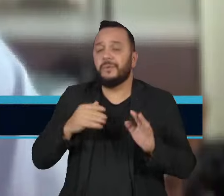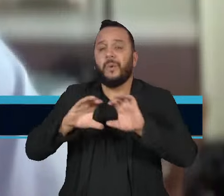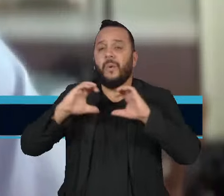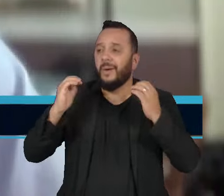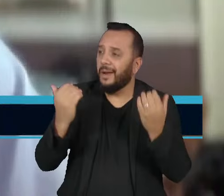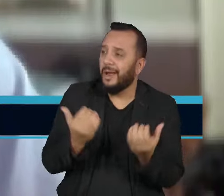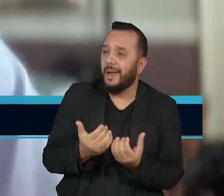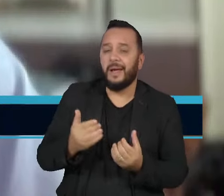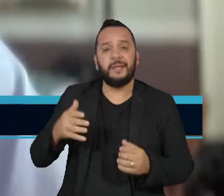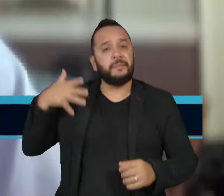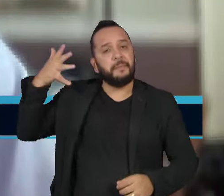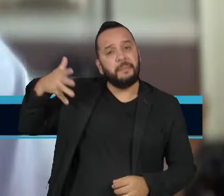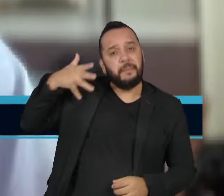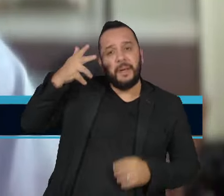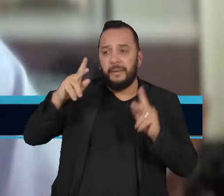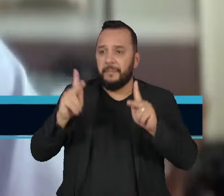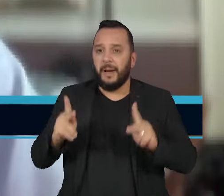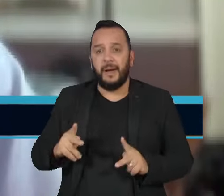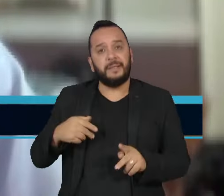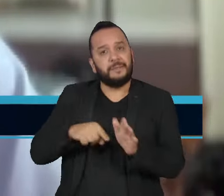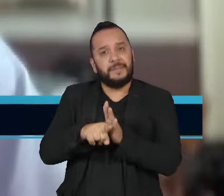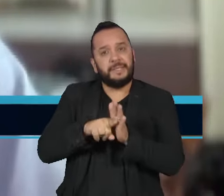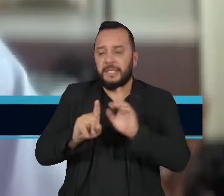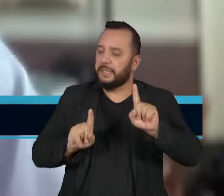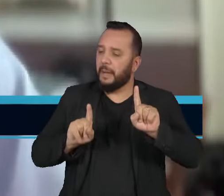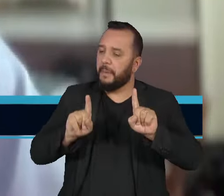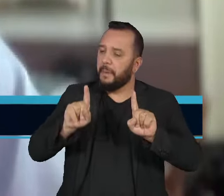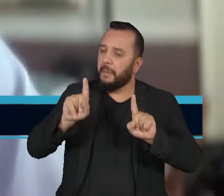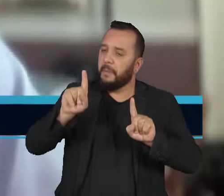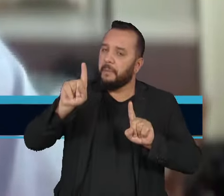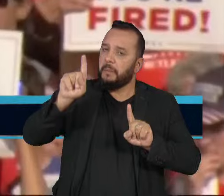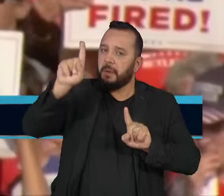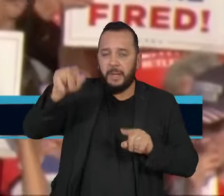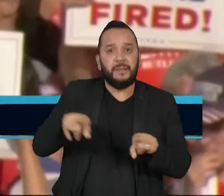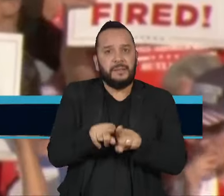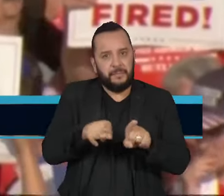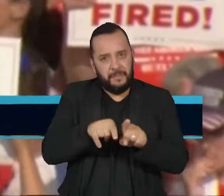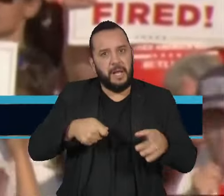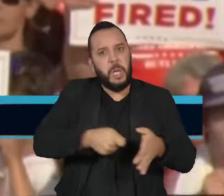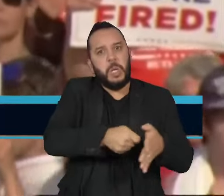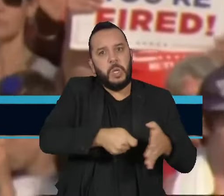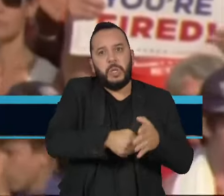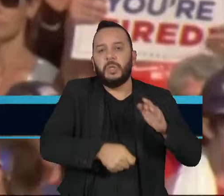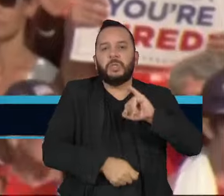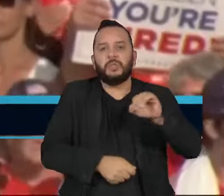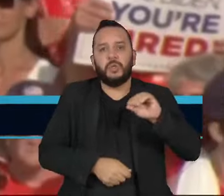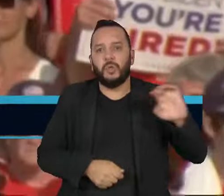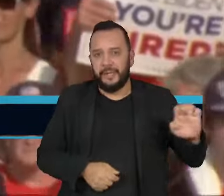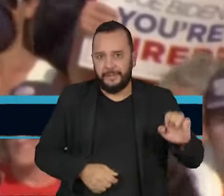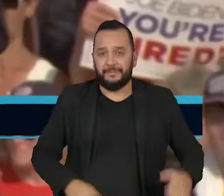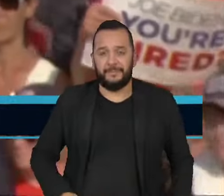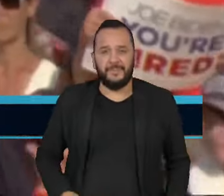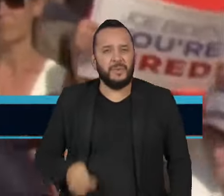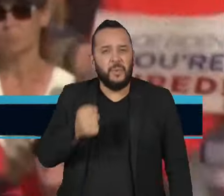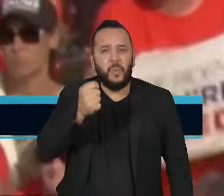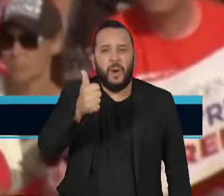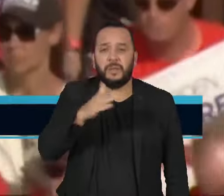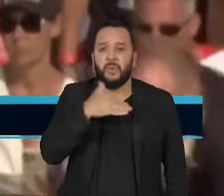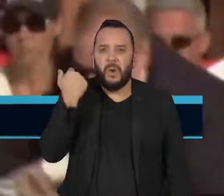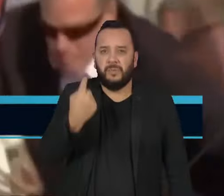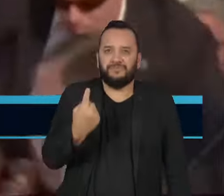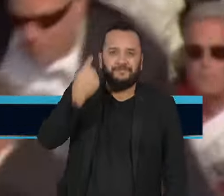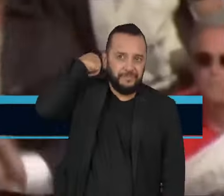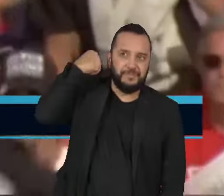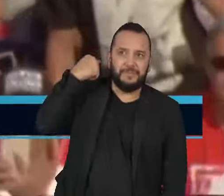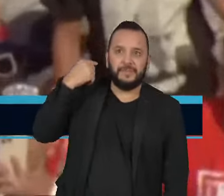de desempenho melhor nas pesquisas e colocar mais pressão sobre o Joe Biden. A tentativa de assassinato deve